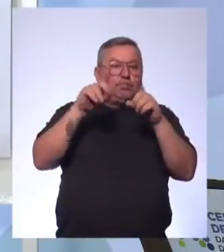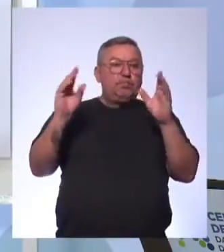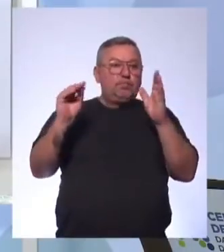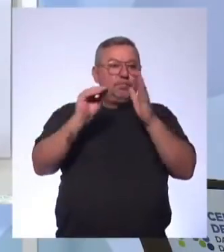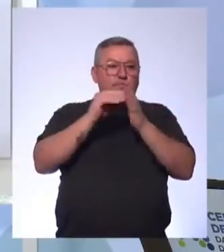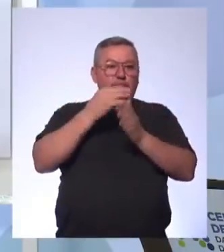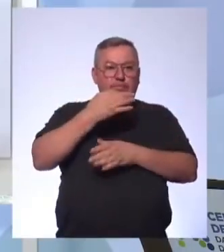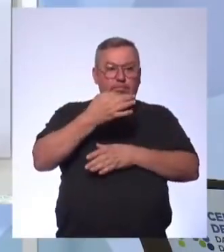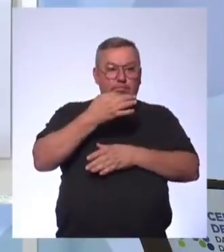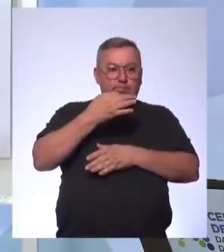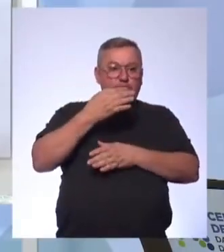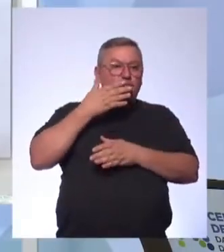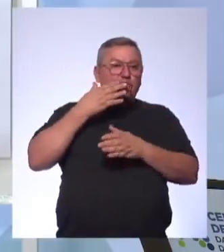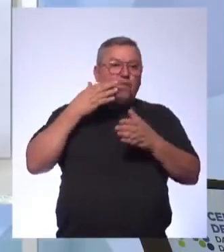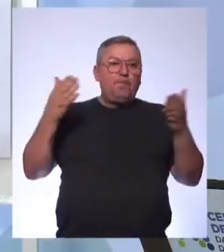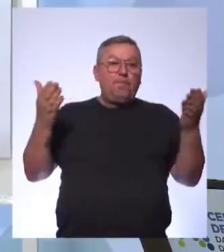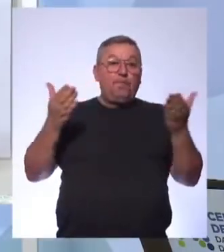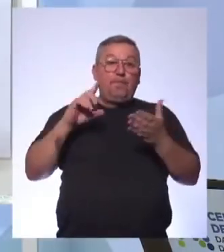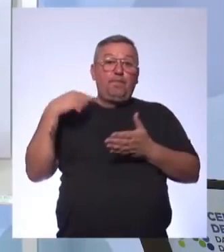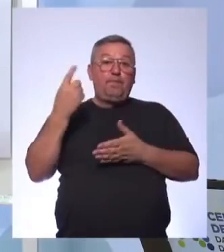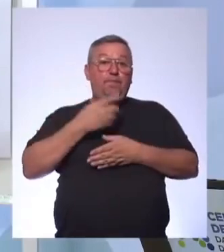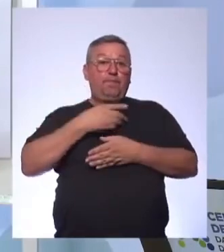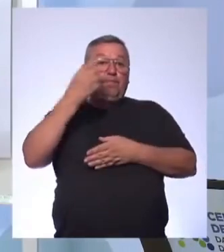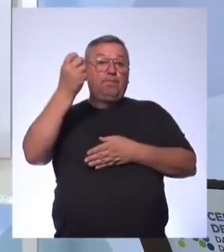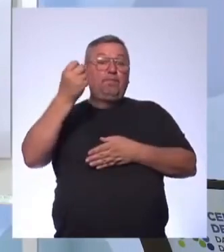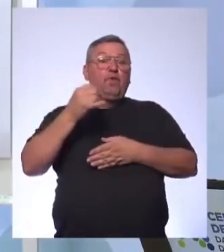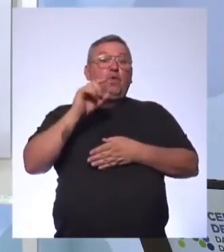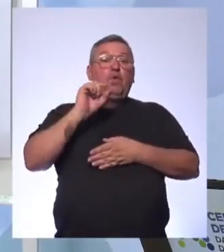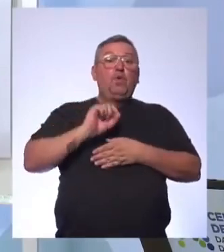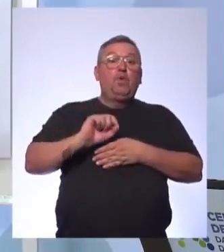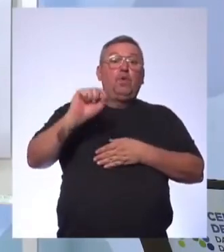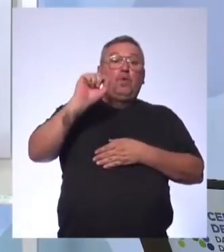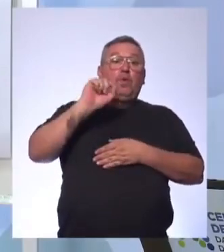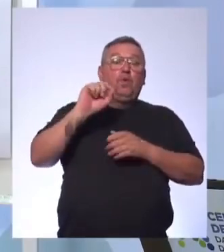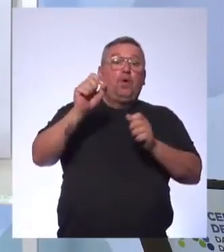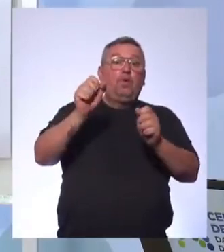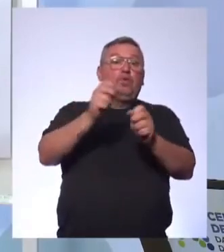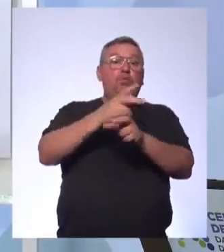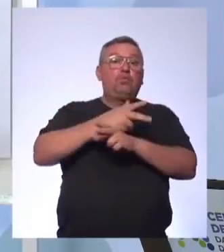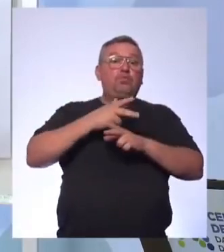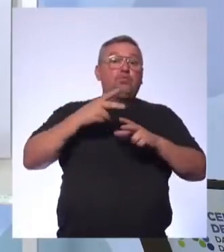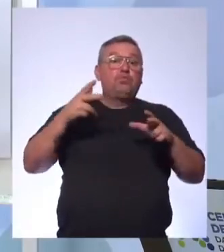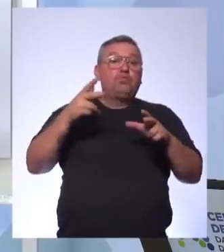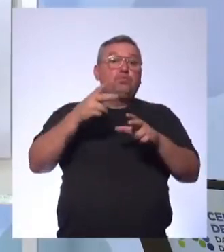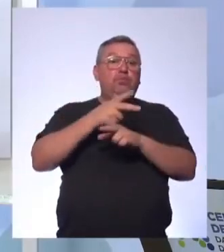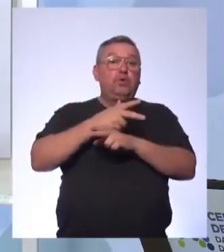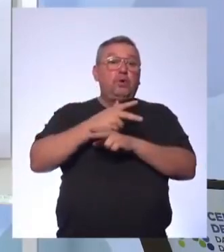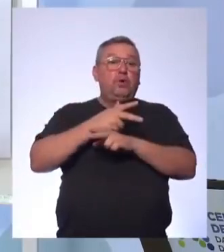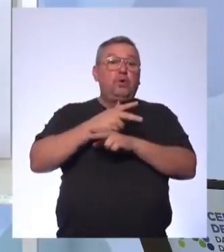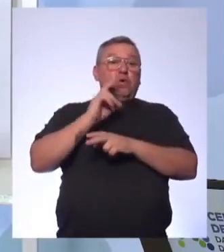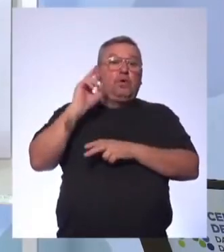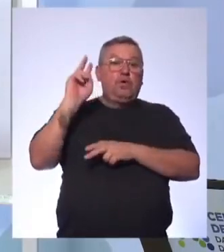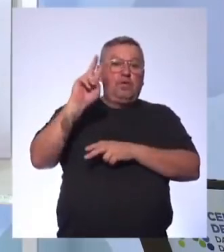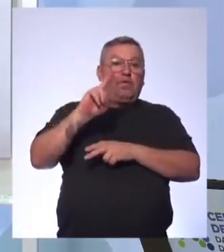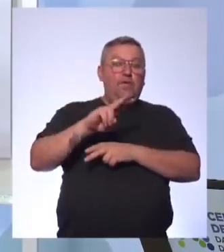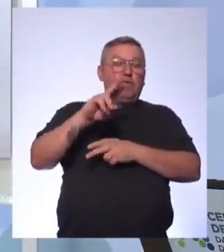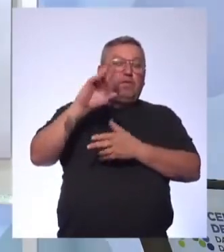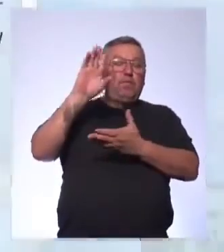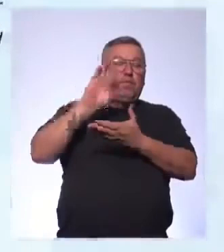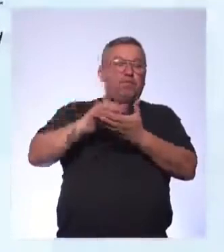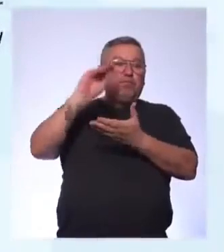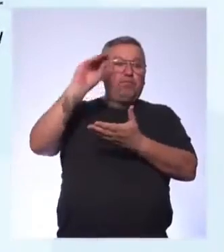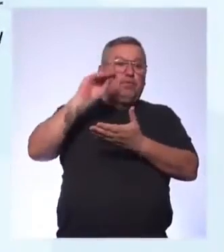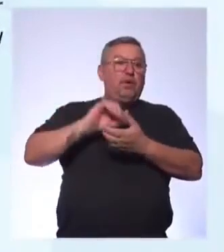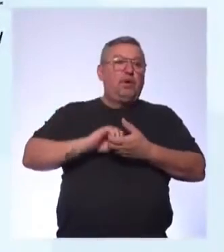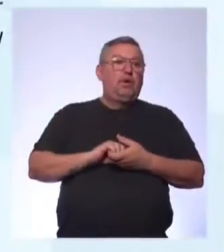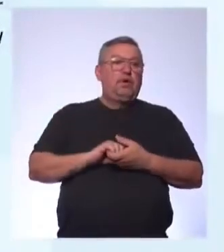sua opinião. Agora, nós vamos dar a definição do que é um cyclone. Ok? Vai ficar ali na tela para você dar um print enquanto